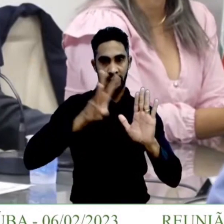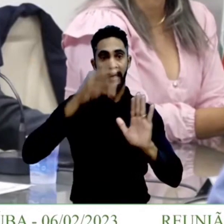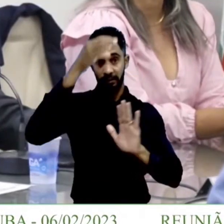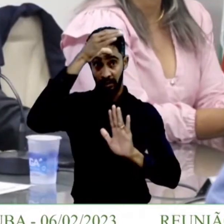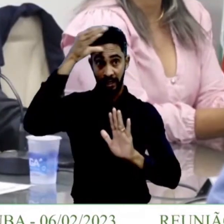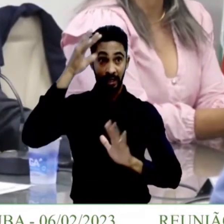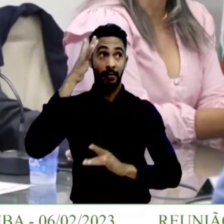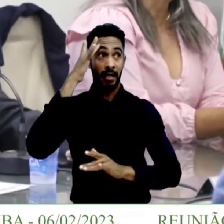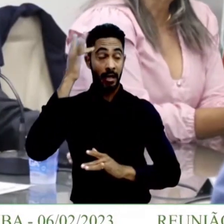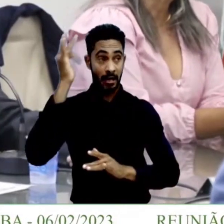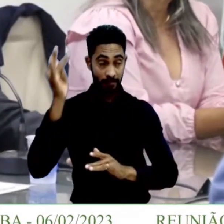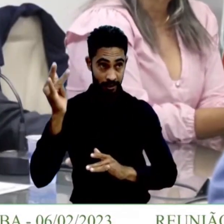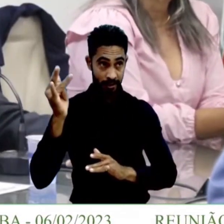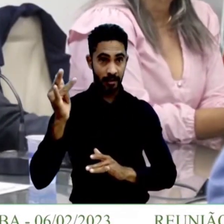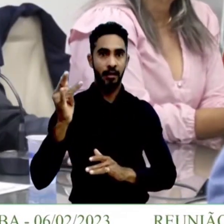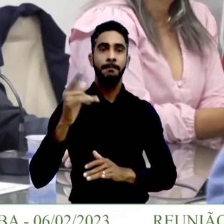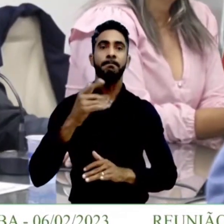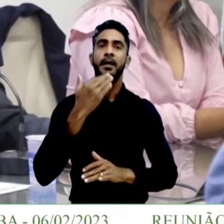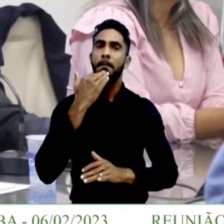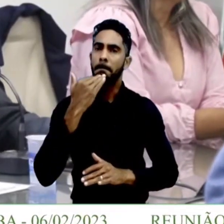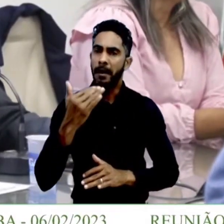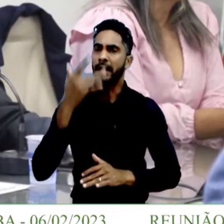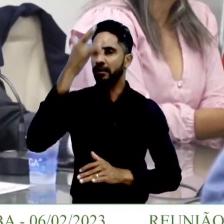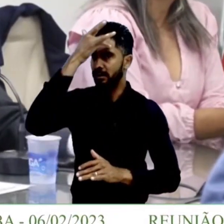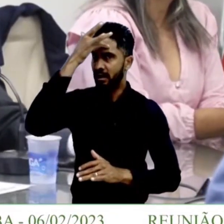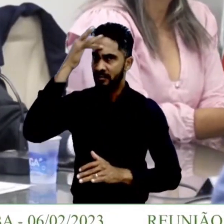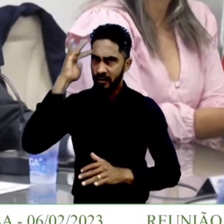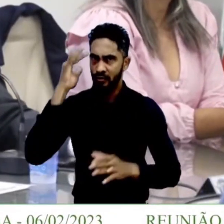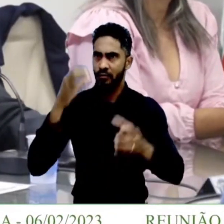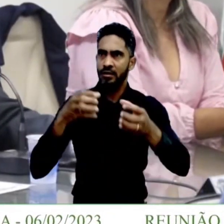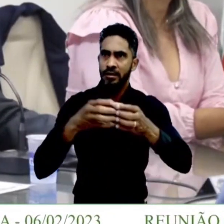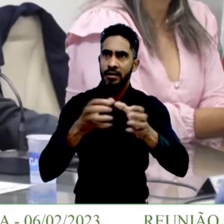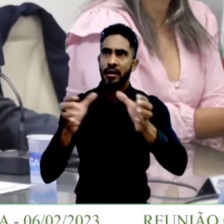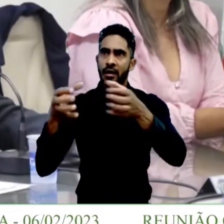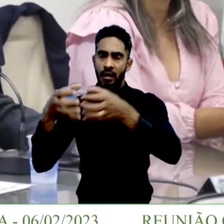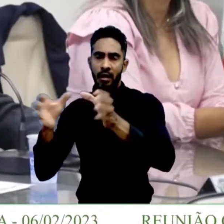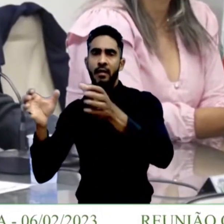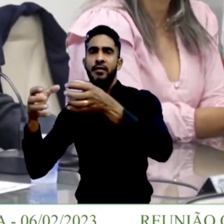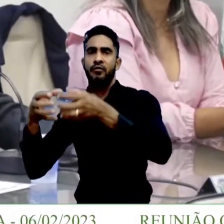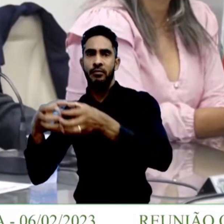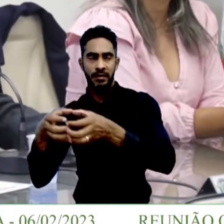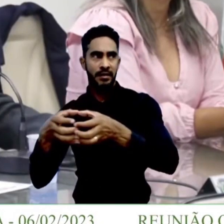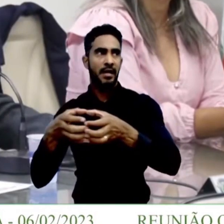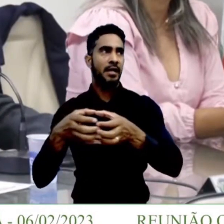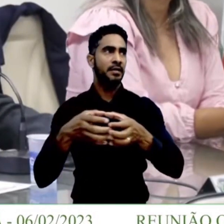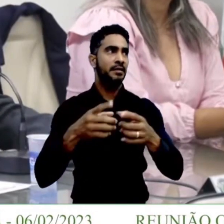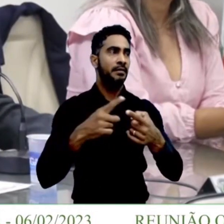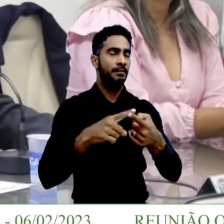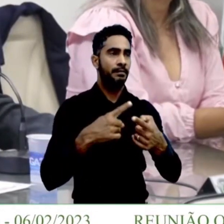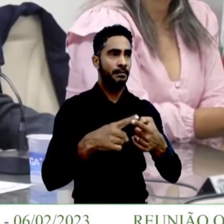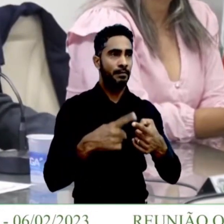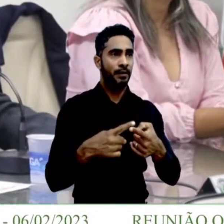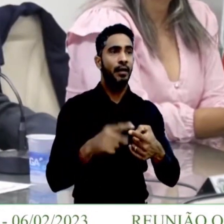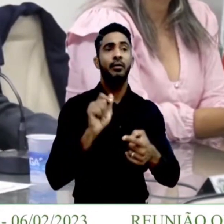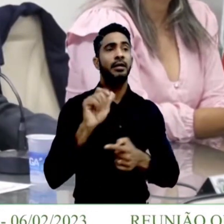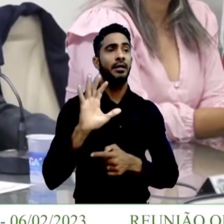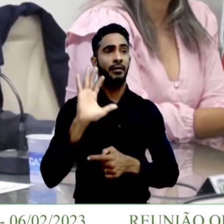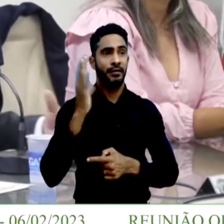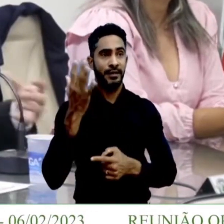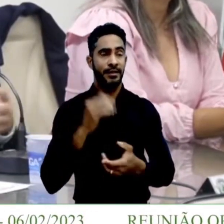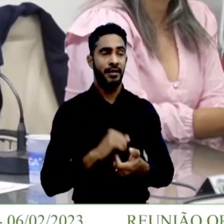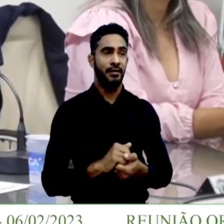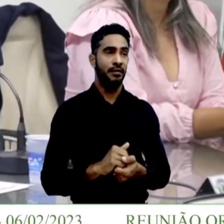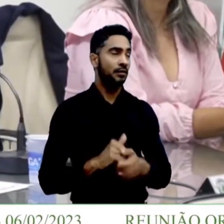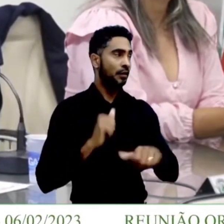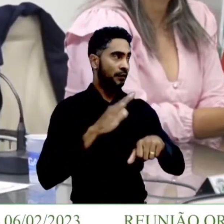amanhã. Então, já peço aos servidores, às classes, uma vez, presidente, que está acontecendo? Tá,